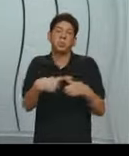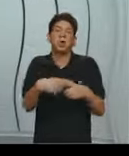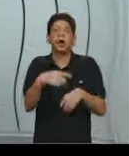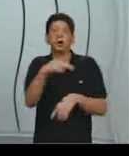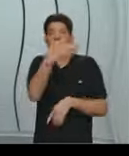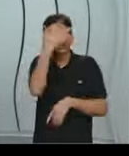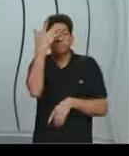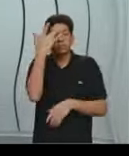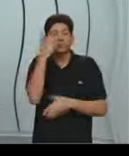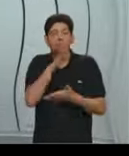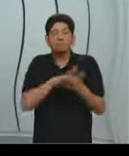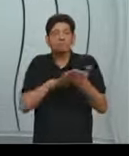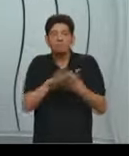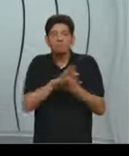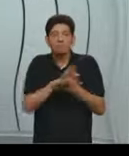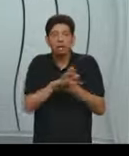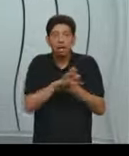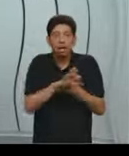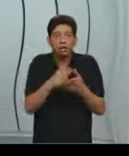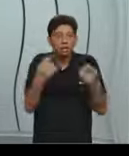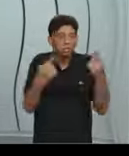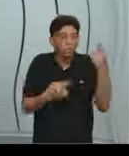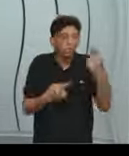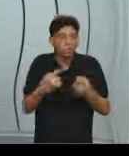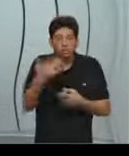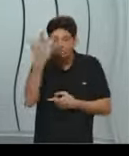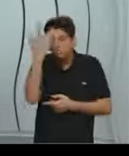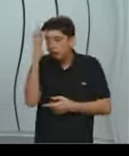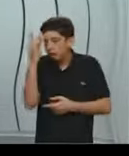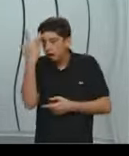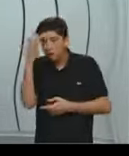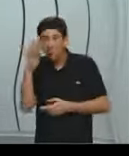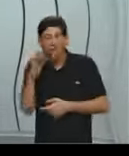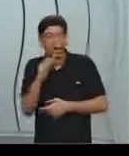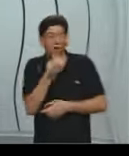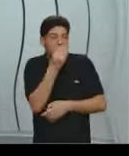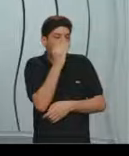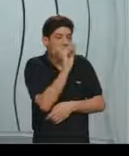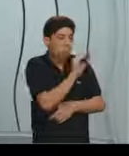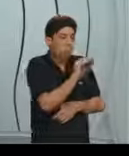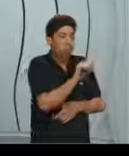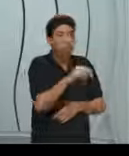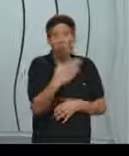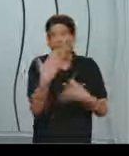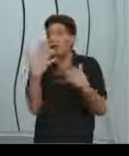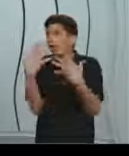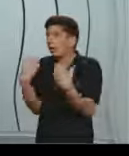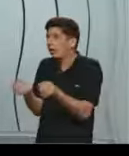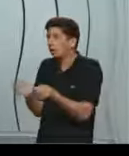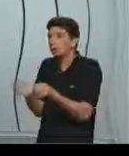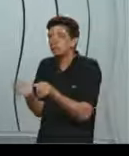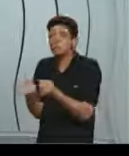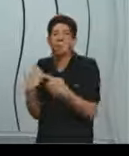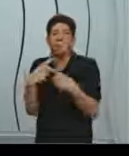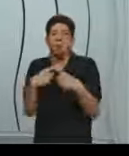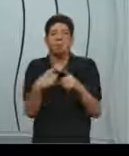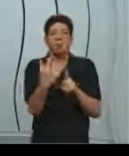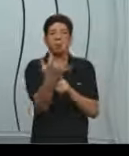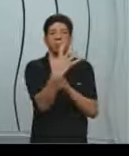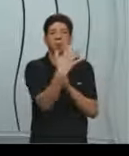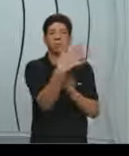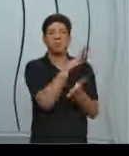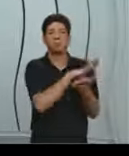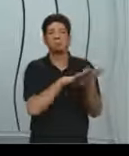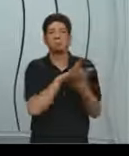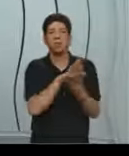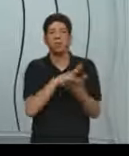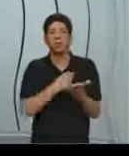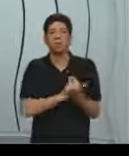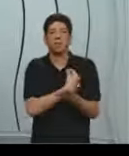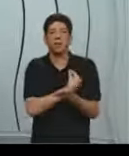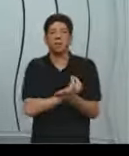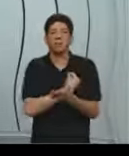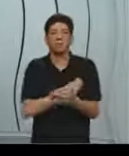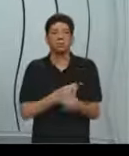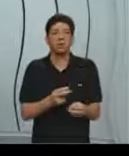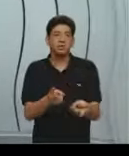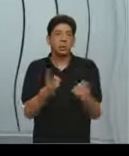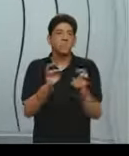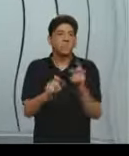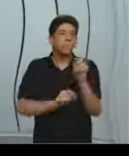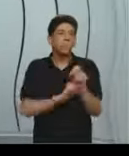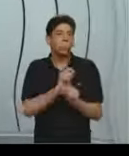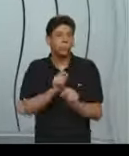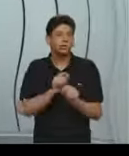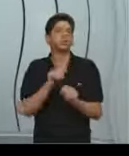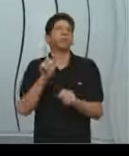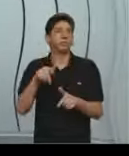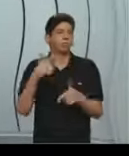que ela ou ignora o acento discurso fácil né Falei eu odeio política isso não interfere em nada na minha vida e a gente e isso